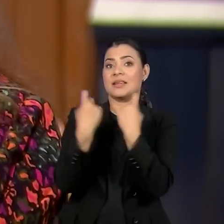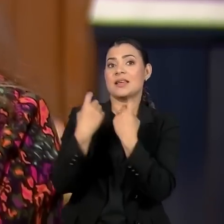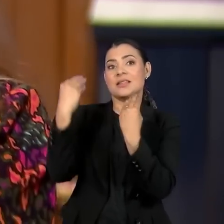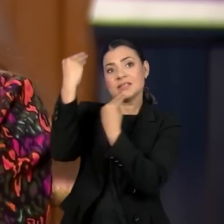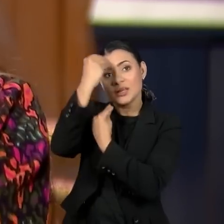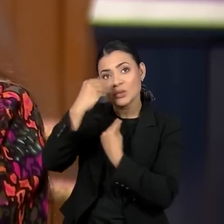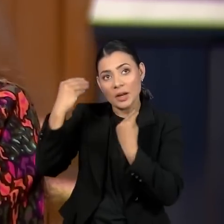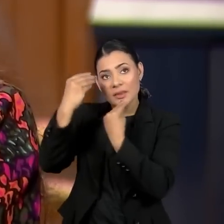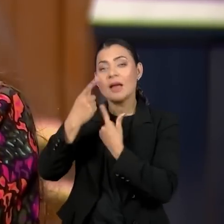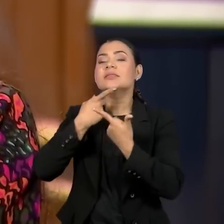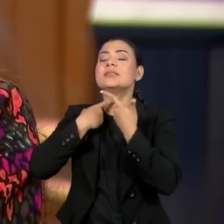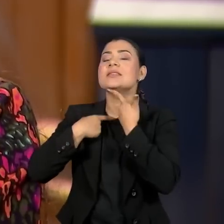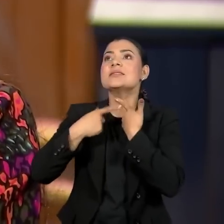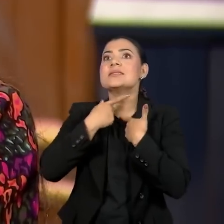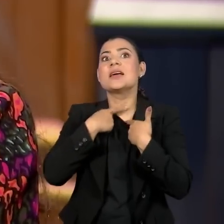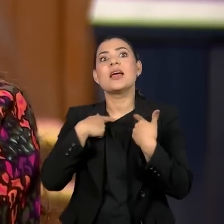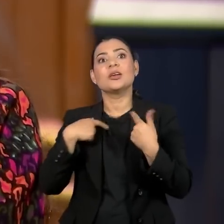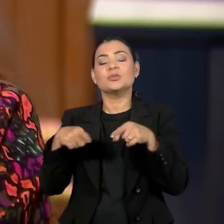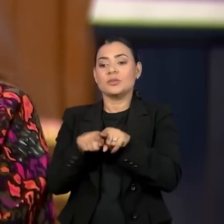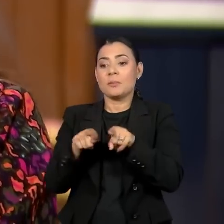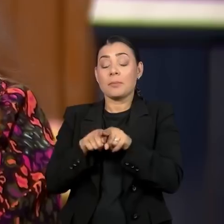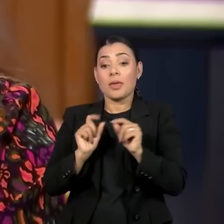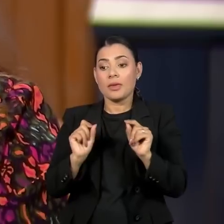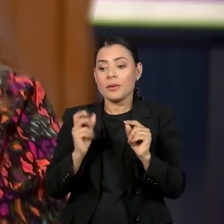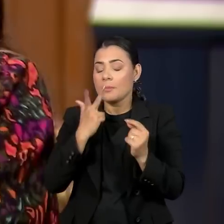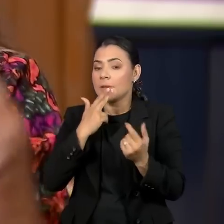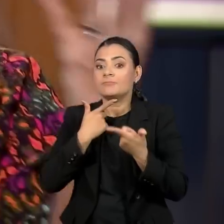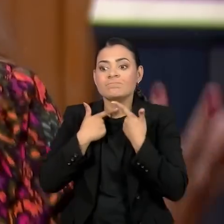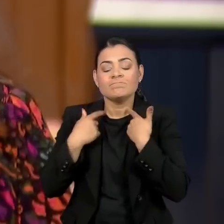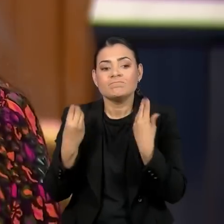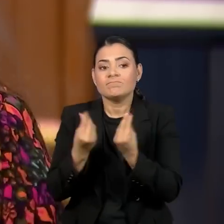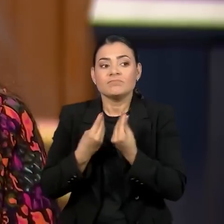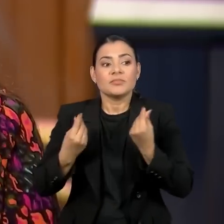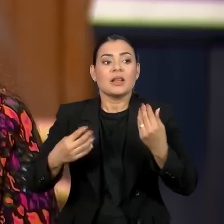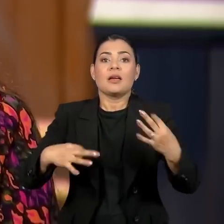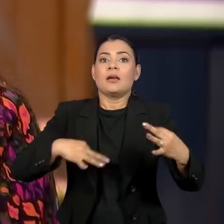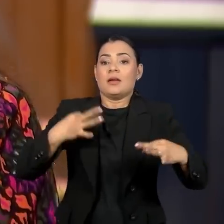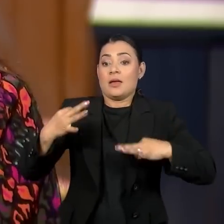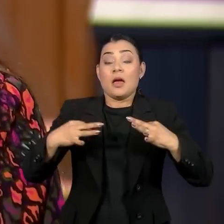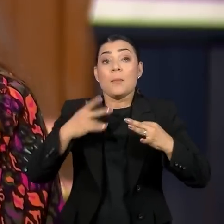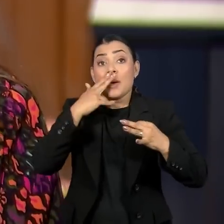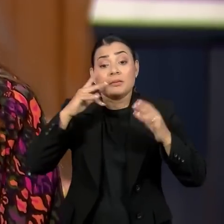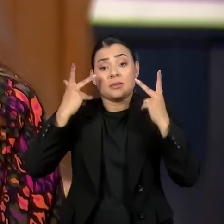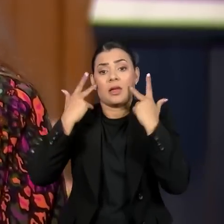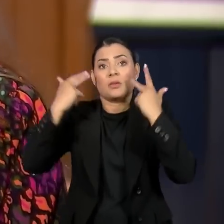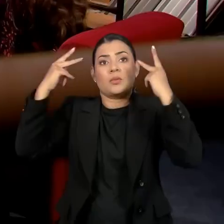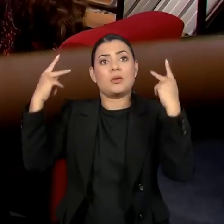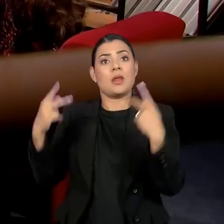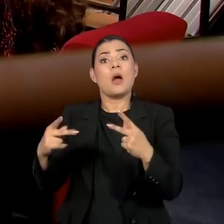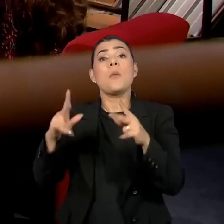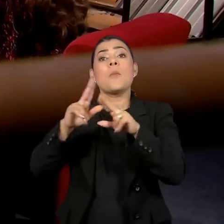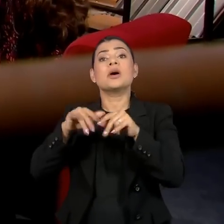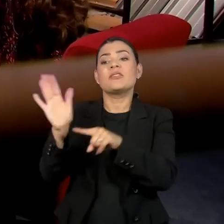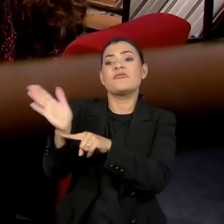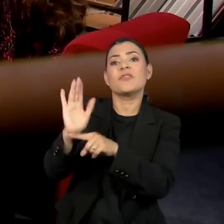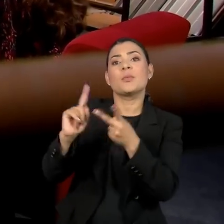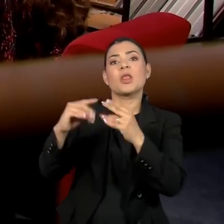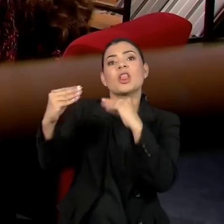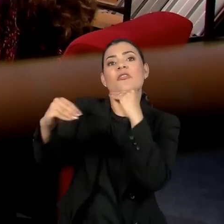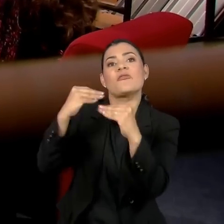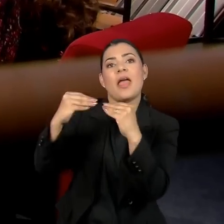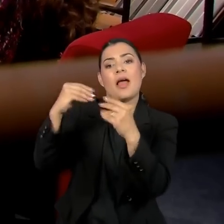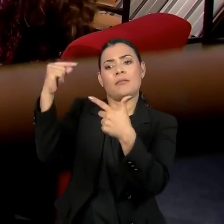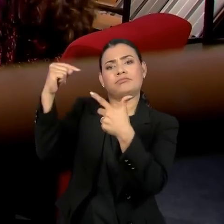sexo em si, o desejo, né, a libido, é alguma coisa que é sempre muito espontânea, que a gente associa muito por conta dos filmes, das novelas e